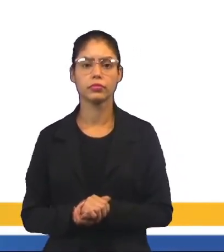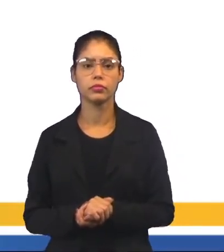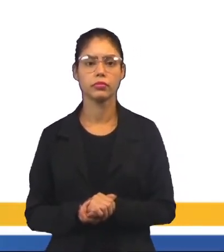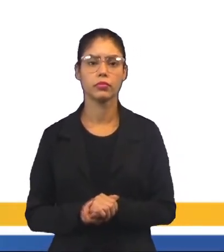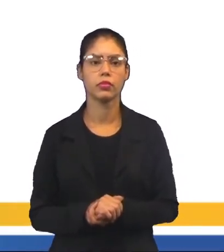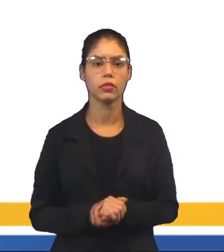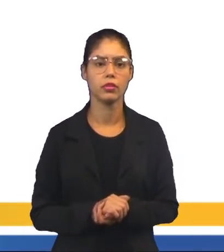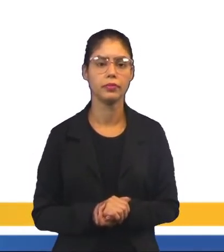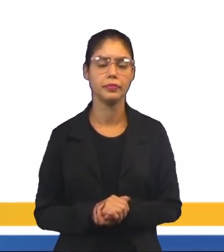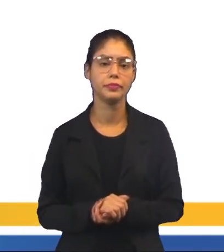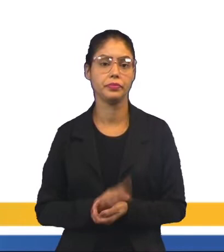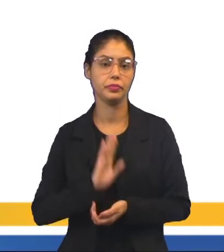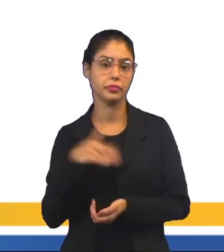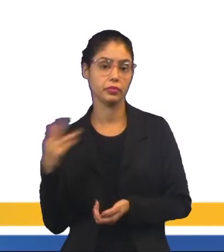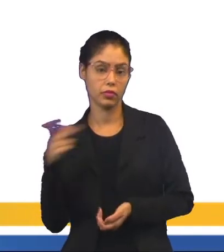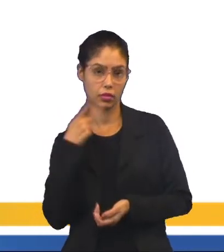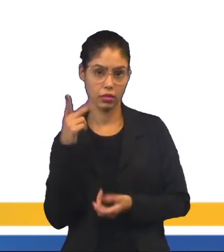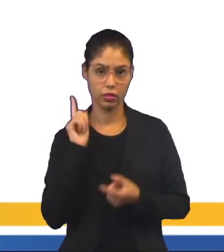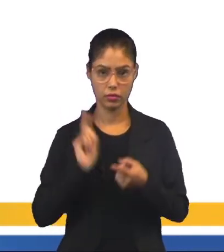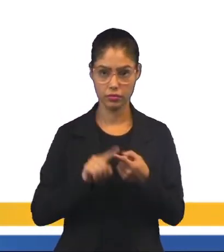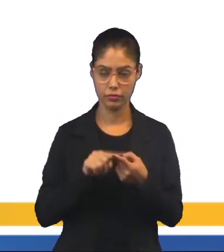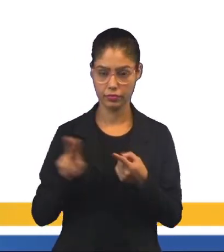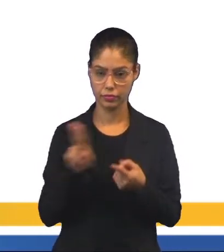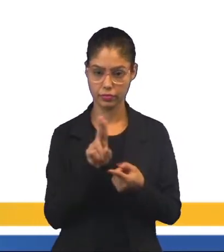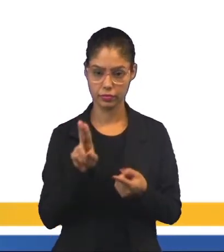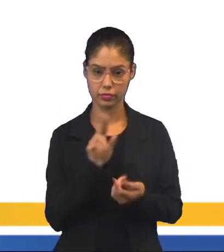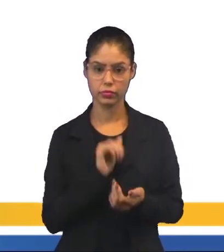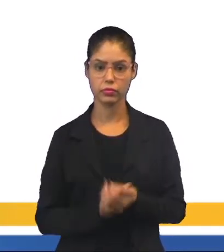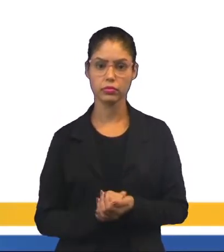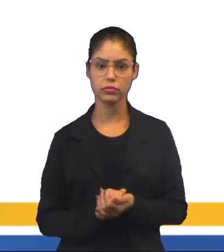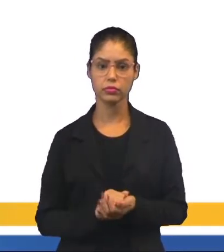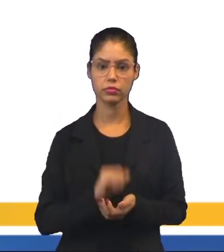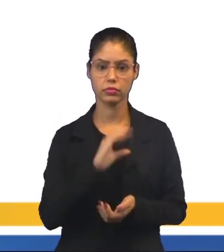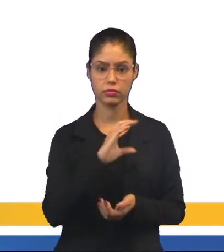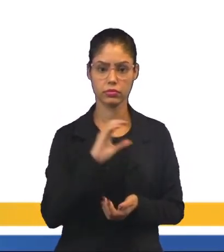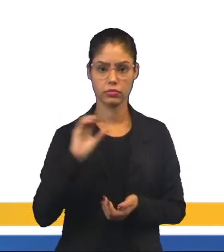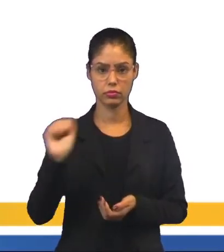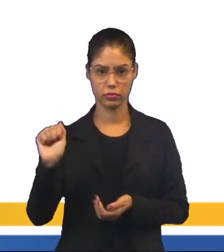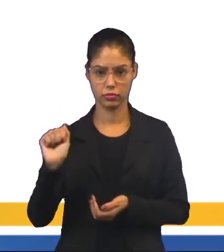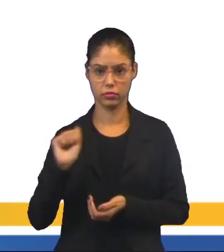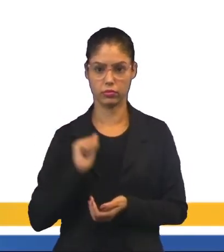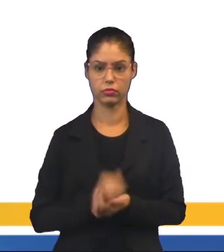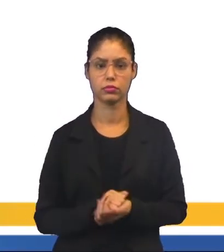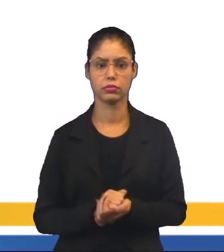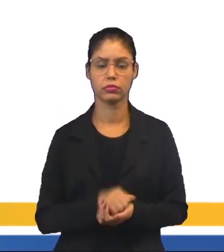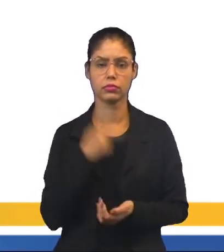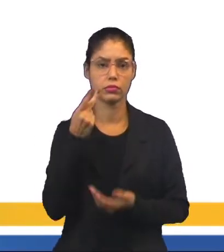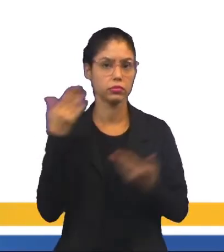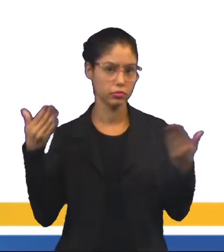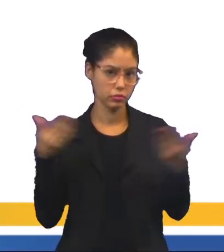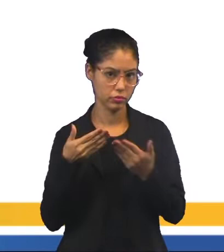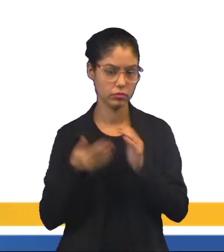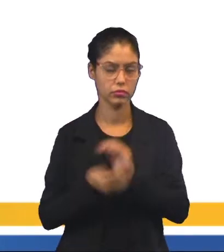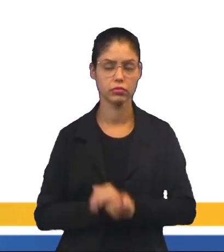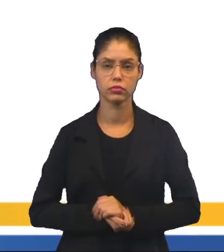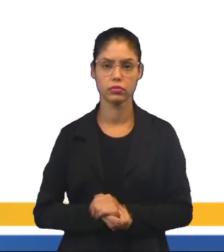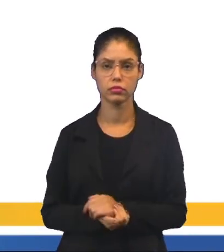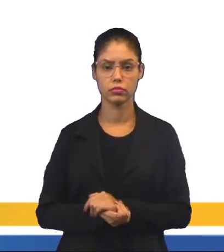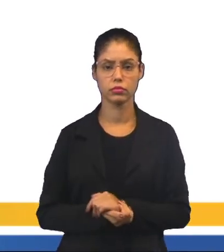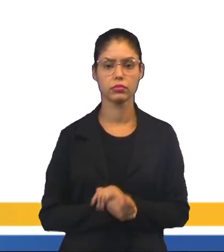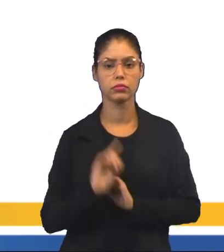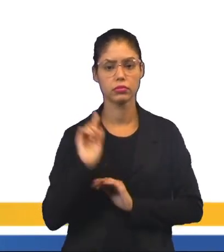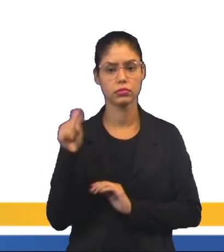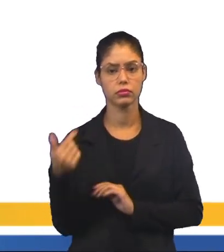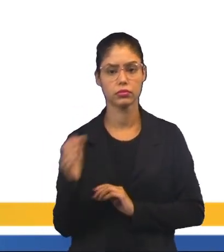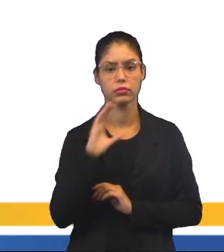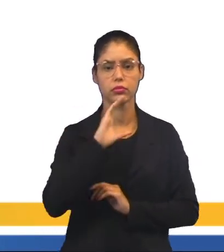Então vamos lá. Quando eu falei o primeiro é chamado de quê? Coeficiente angular. Nós vamos falar sobre isso agora, em seguida. Ó. E